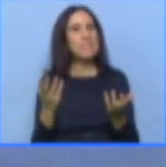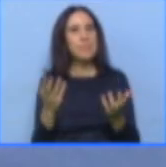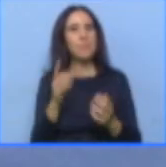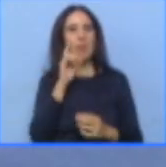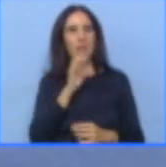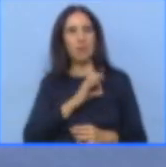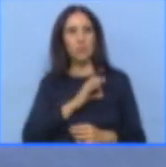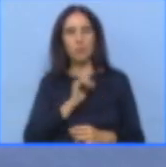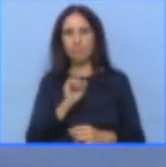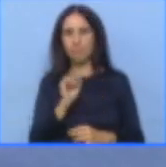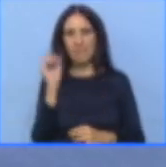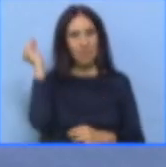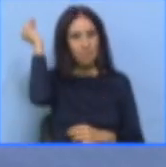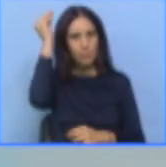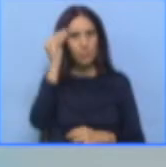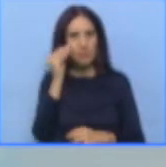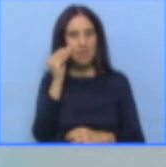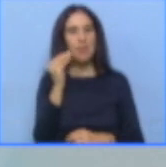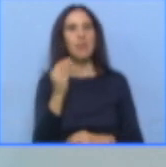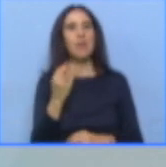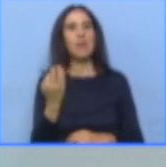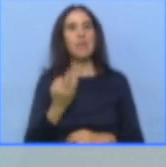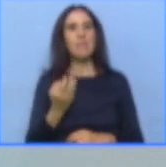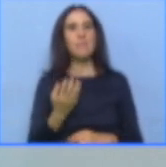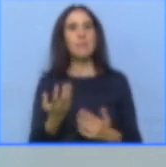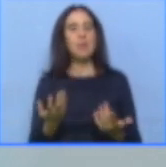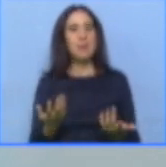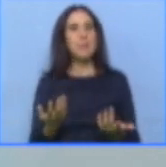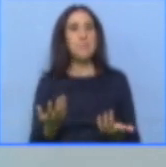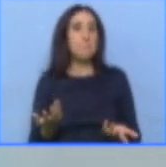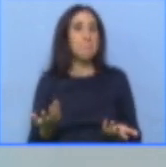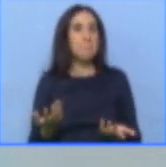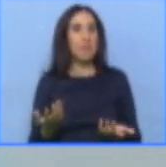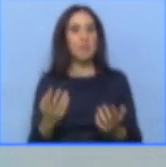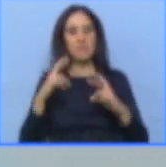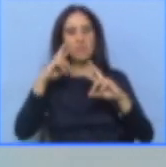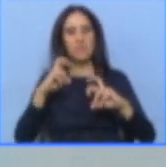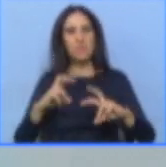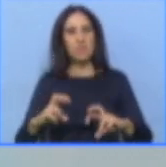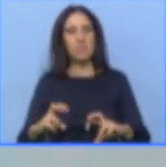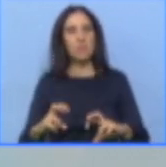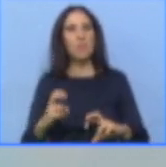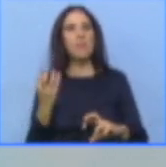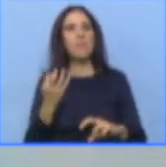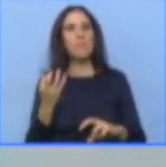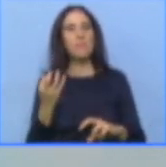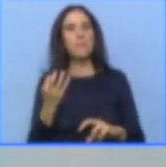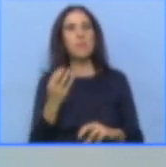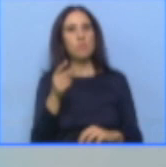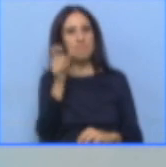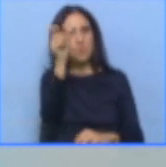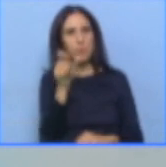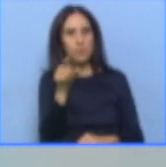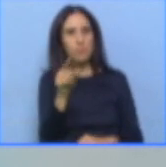da República, e que ao fim e ao cabo é uma linha de investigação em que